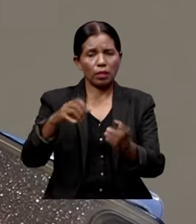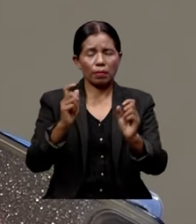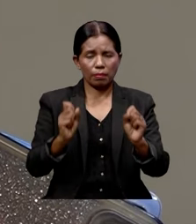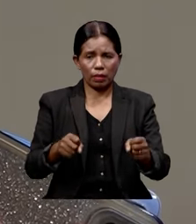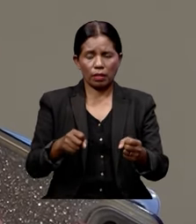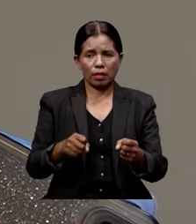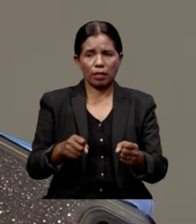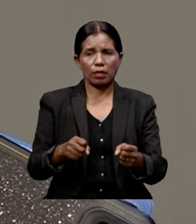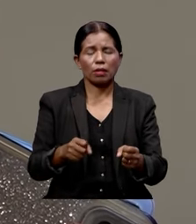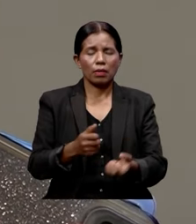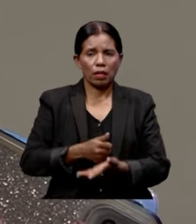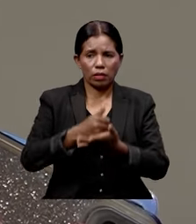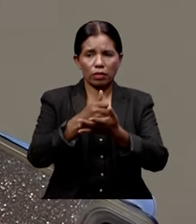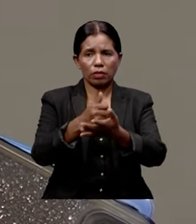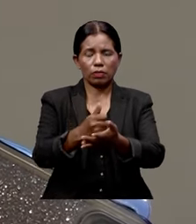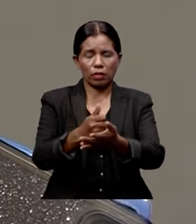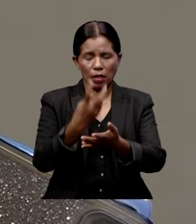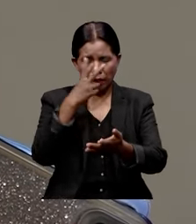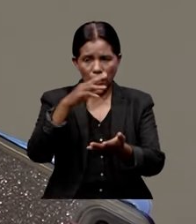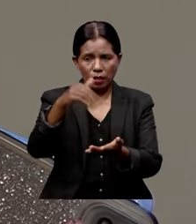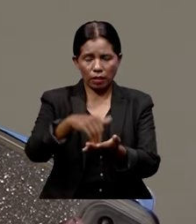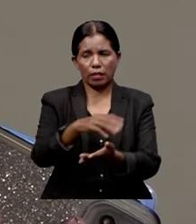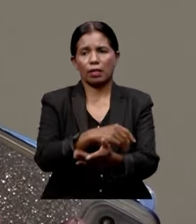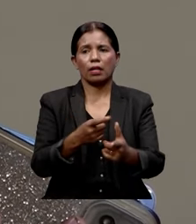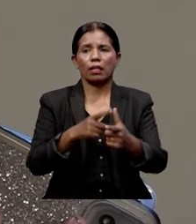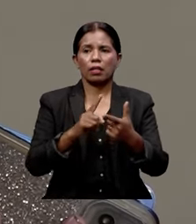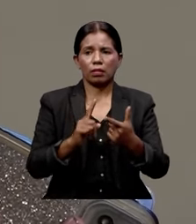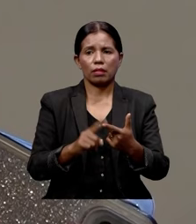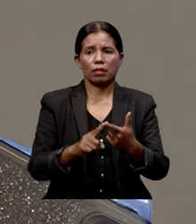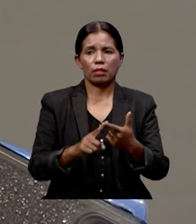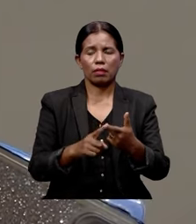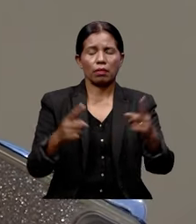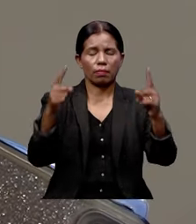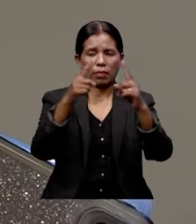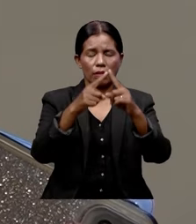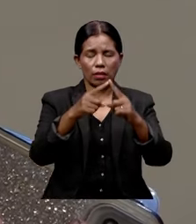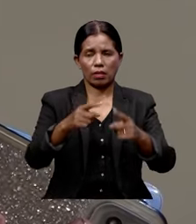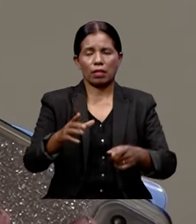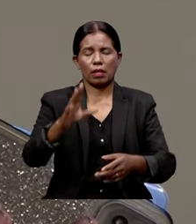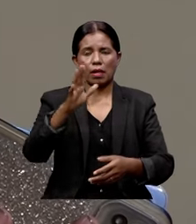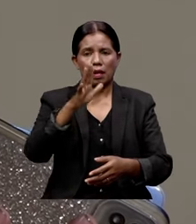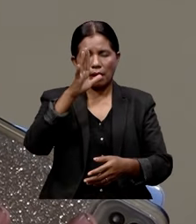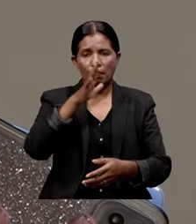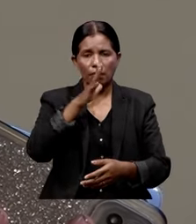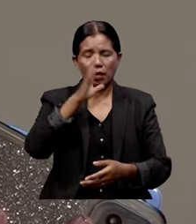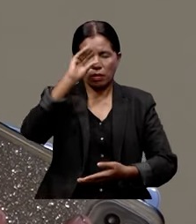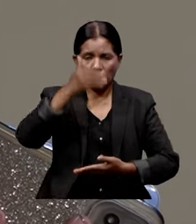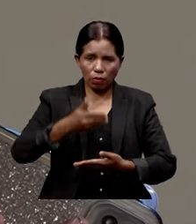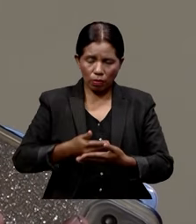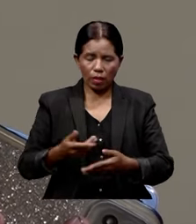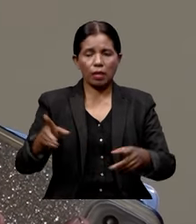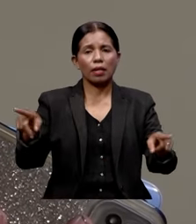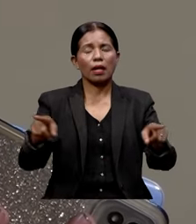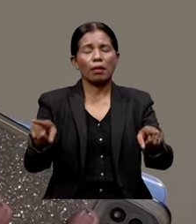halo sira bele tumba halo rebe ba rebe rebe ba inang ne no oang ne beke mate kudune ne bele determina di